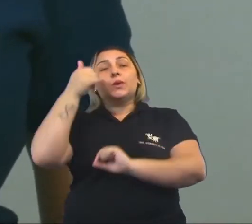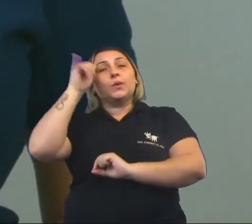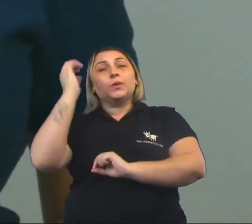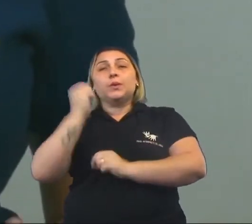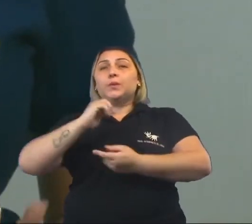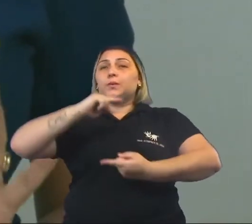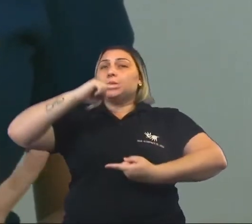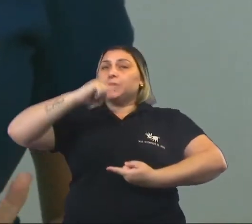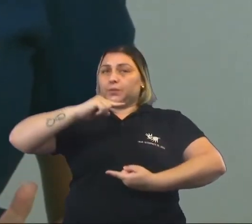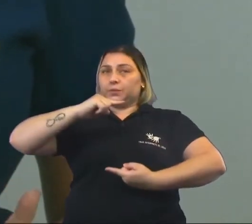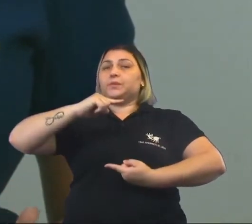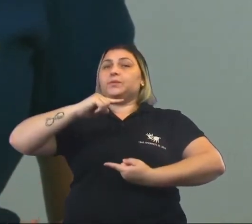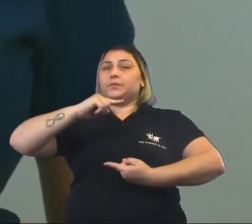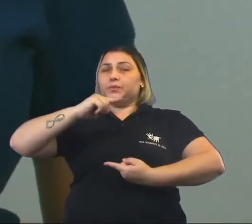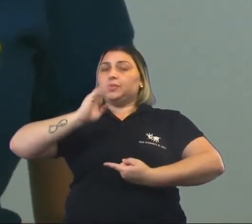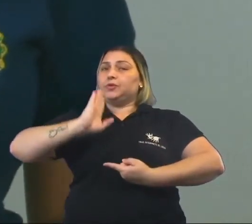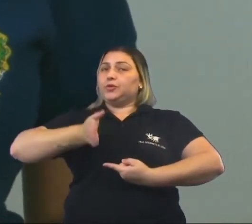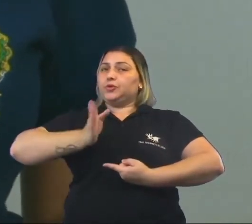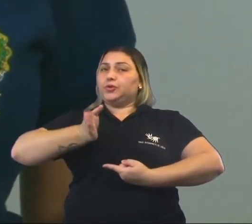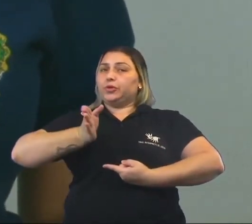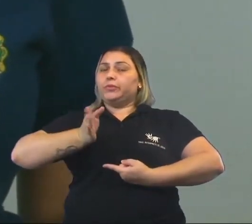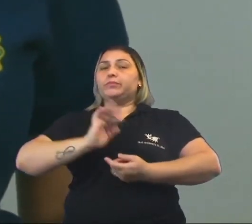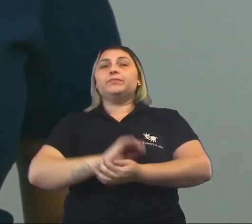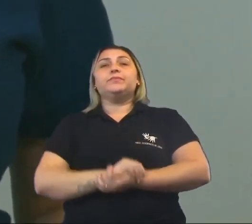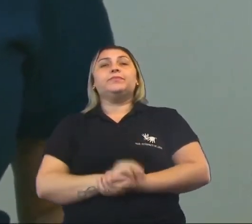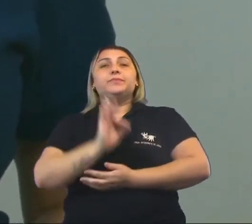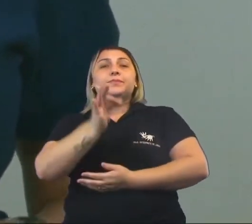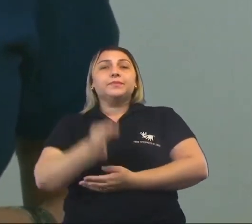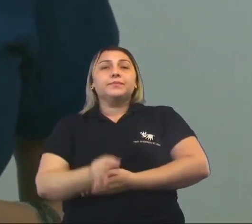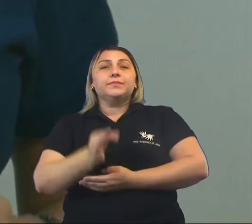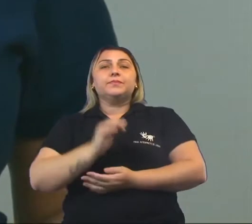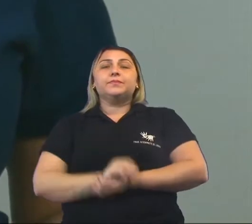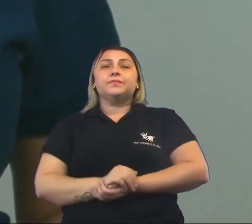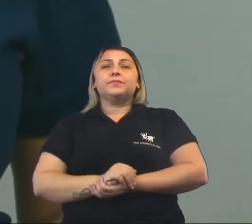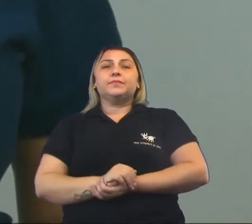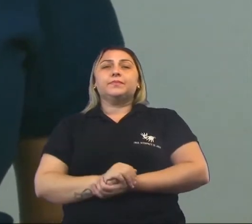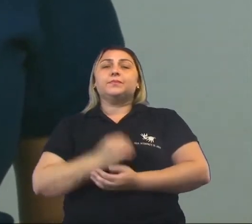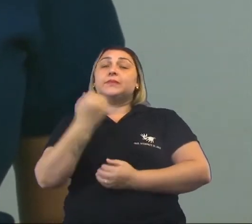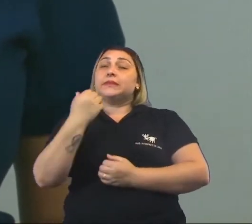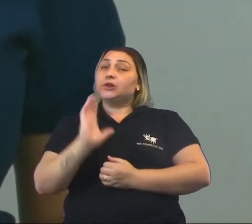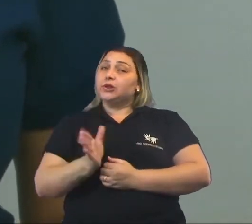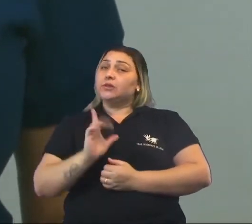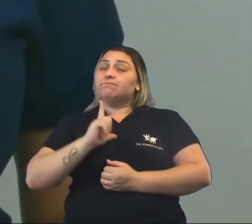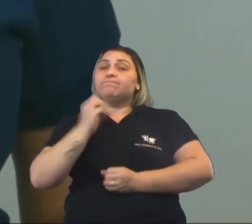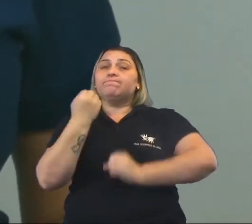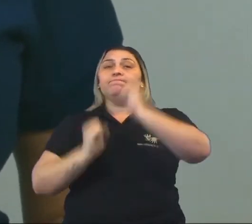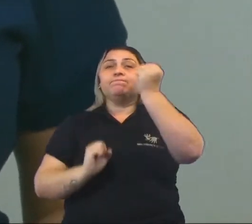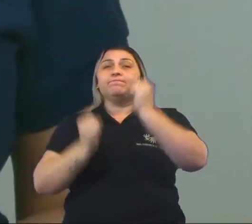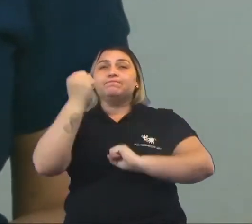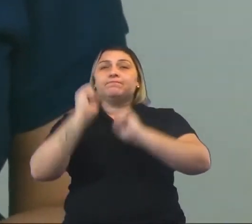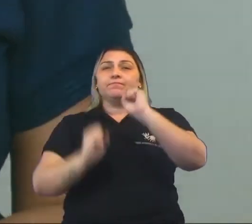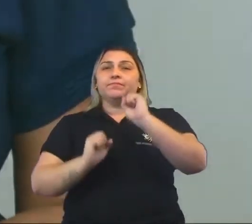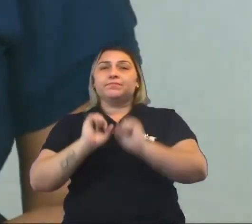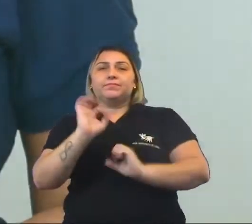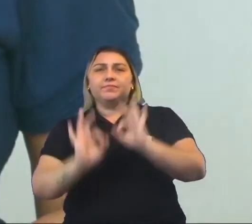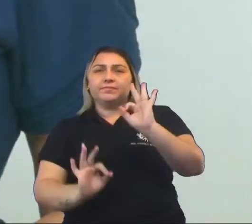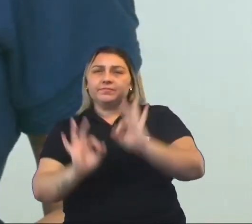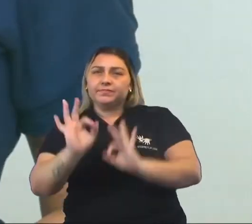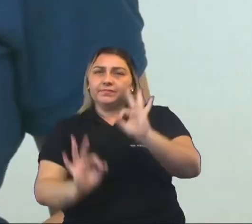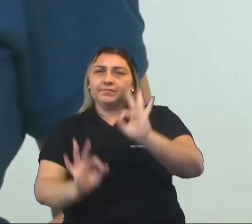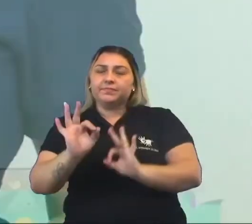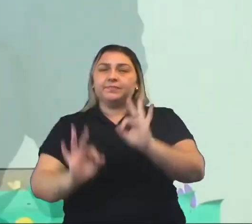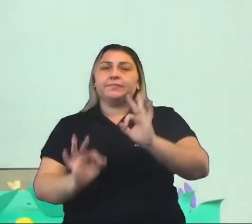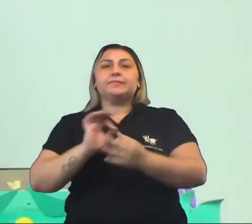leite enlatado, leite já embalado, certo? Um leite que já passou por um processo de industrialização, passou